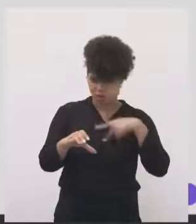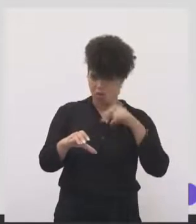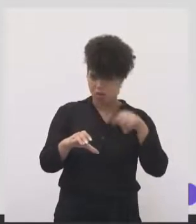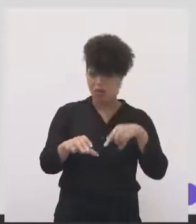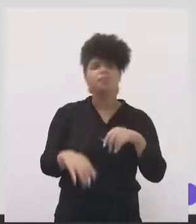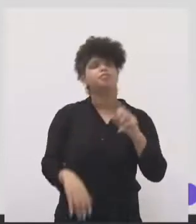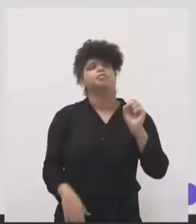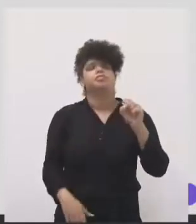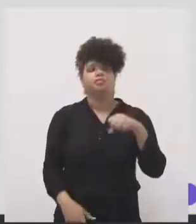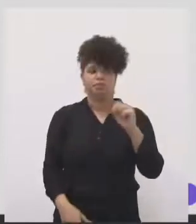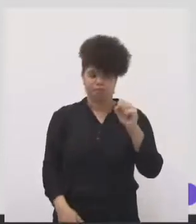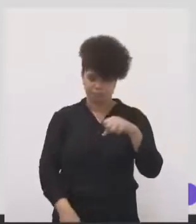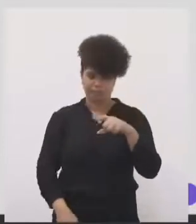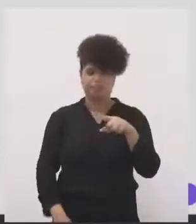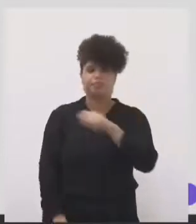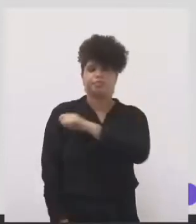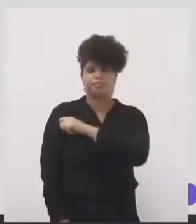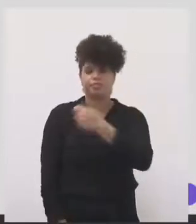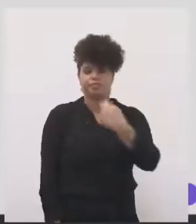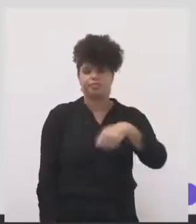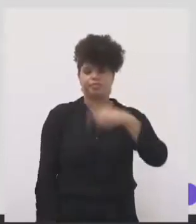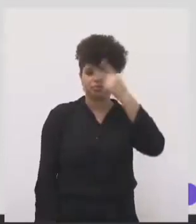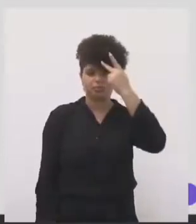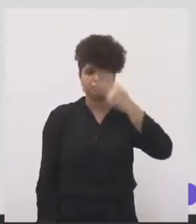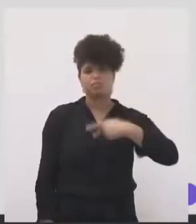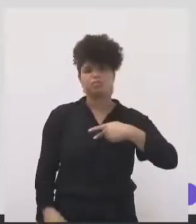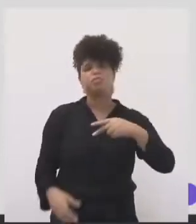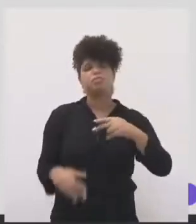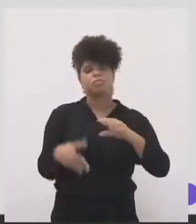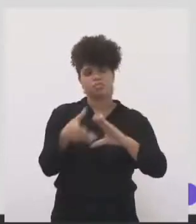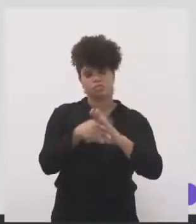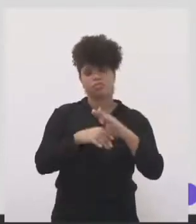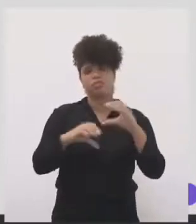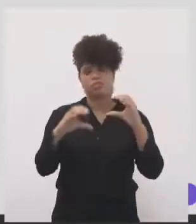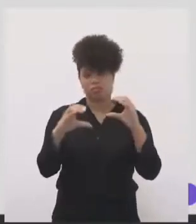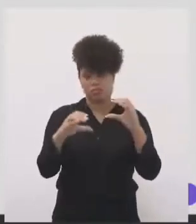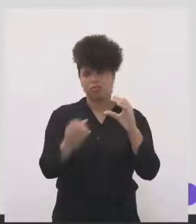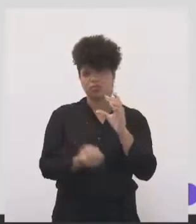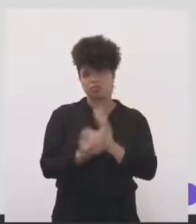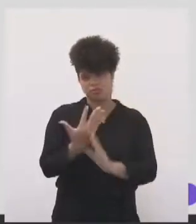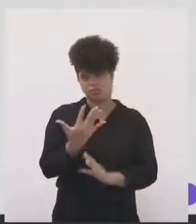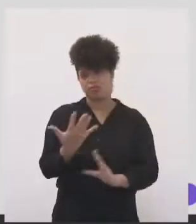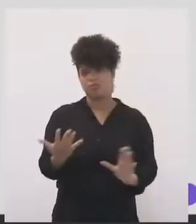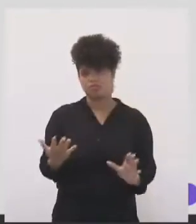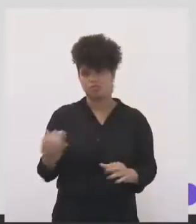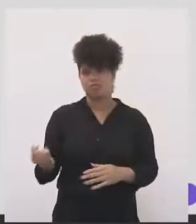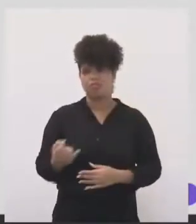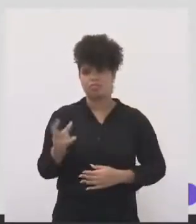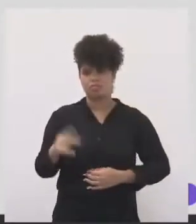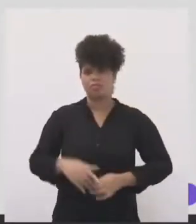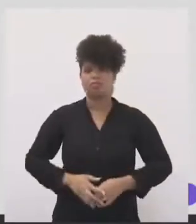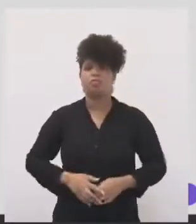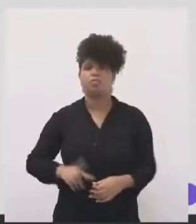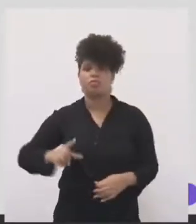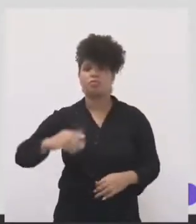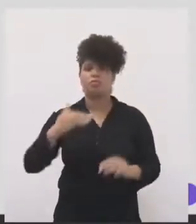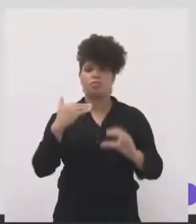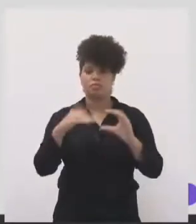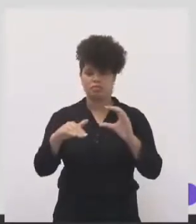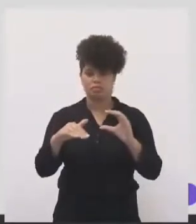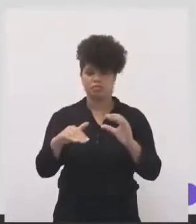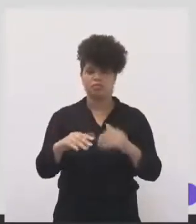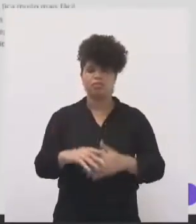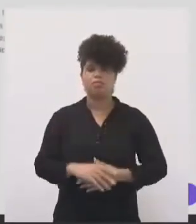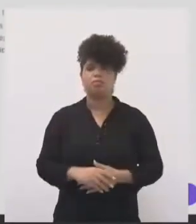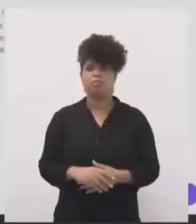Sim, eles vão precisar ter uma conta Canva também, tá? Você envia